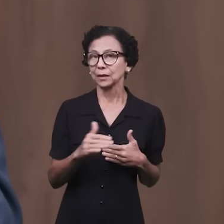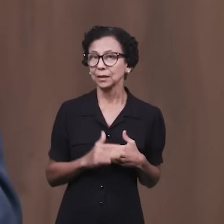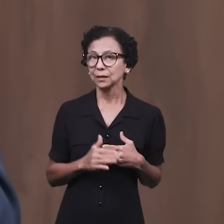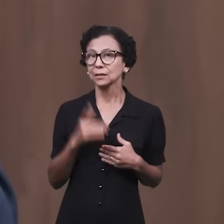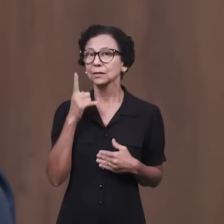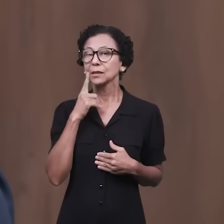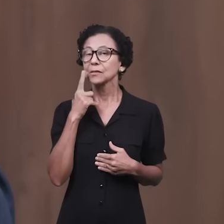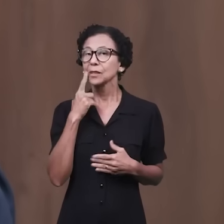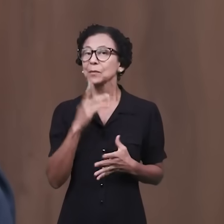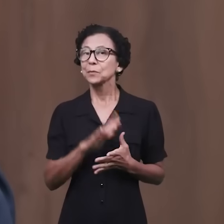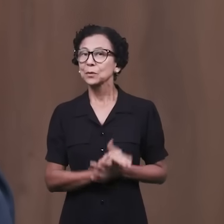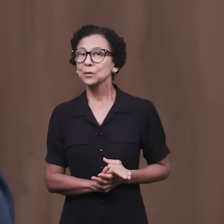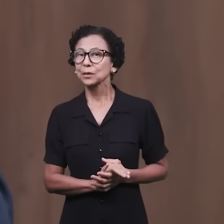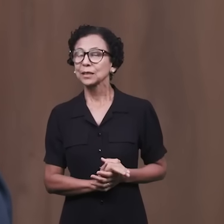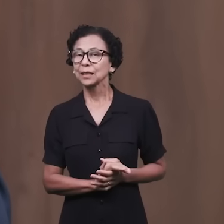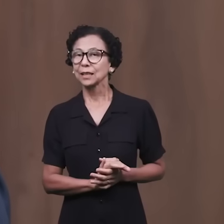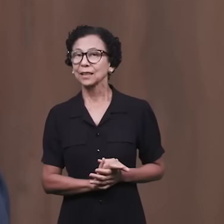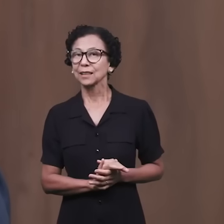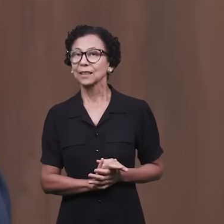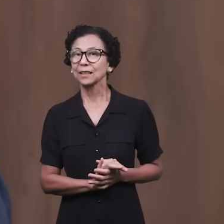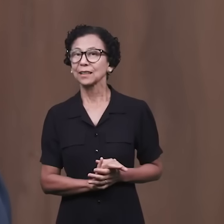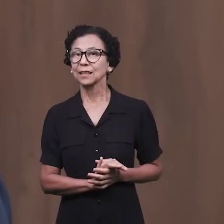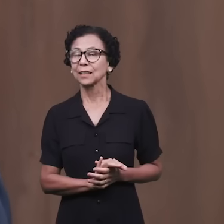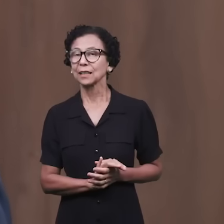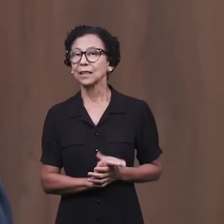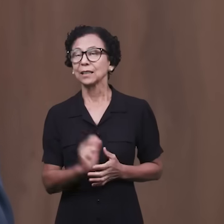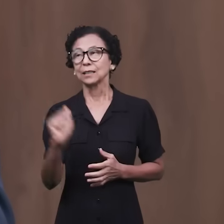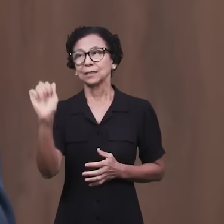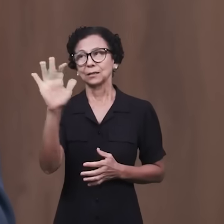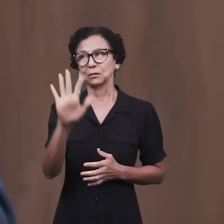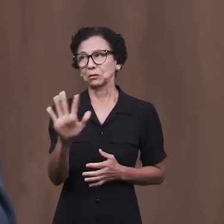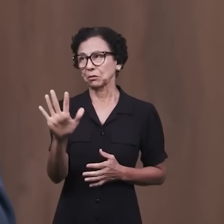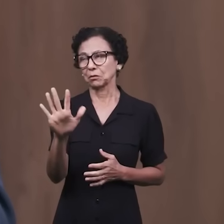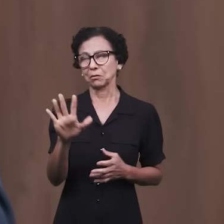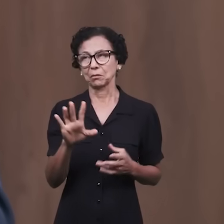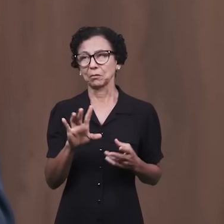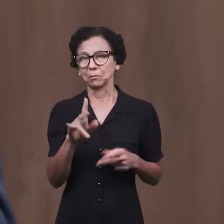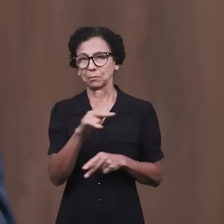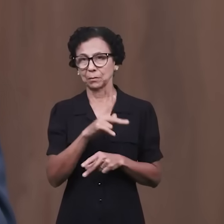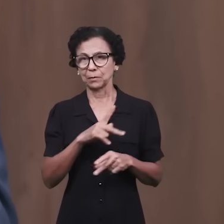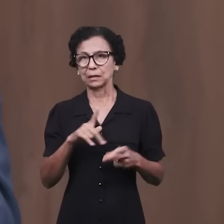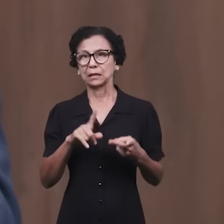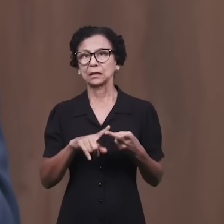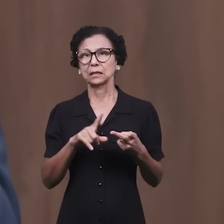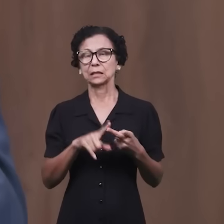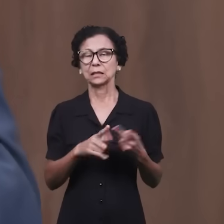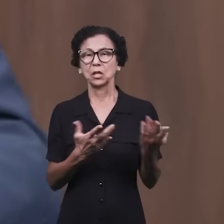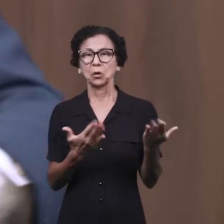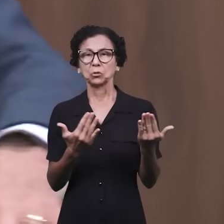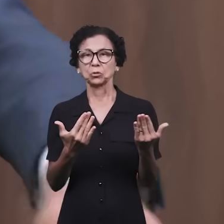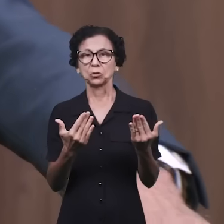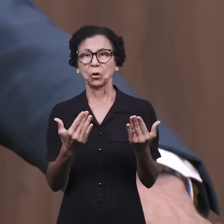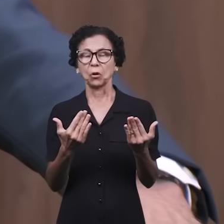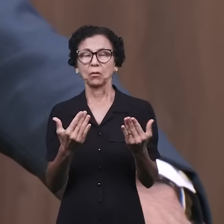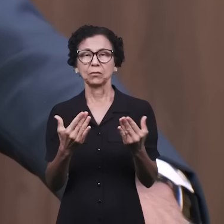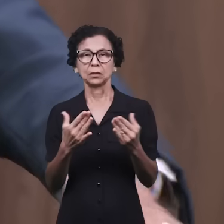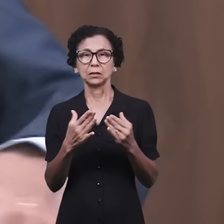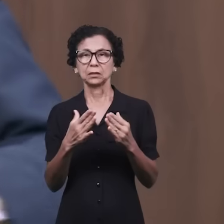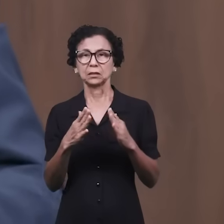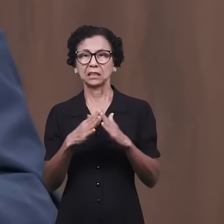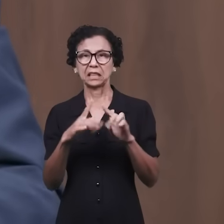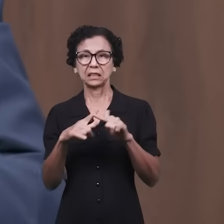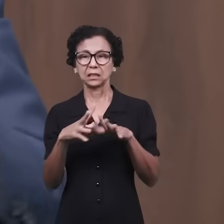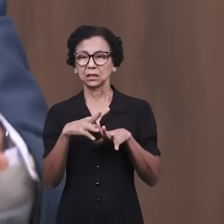existe hoje, por exemplo, na Europa, o desaparecimento do jovem da igreja. Você vê a situação também nos